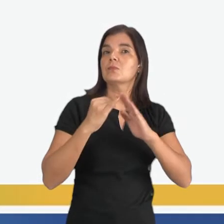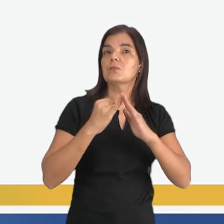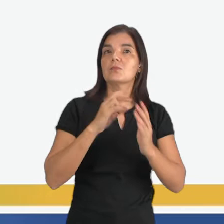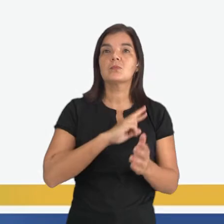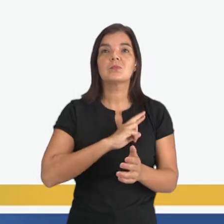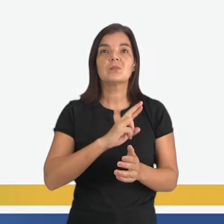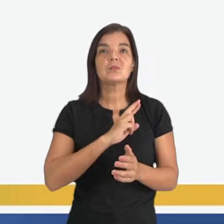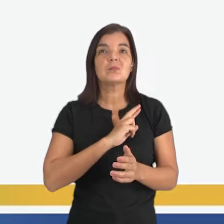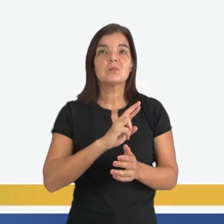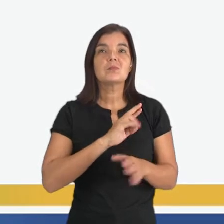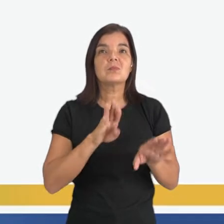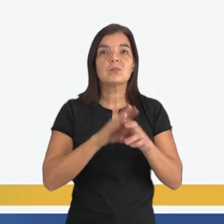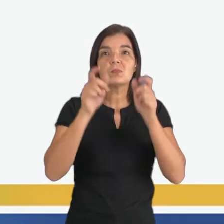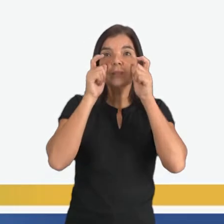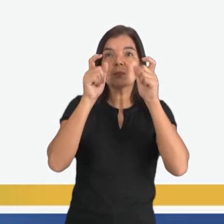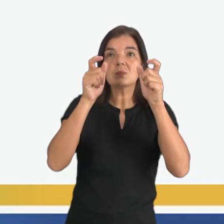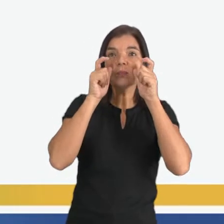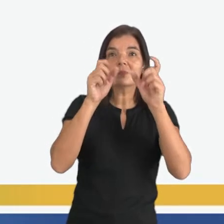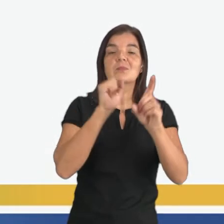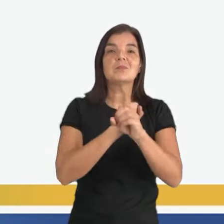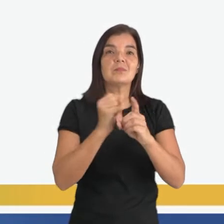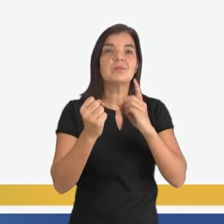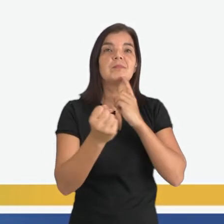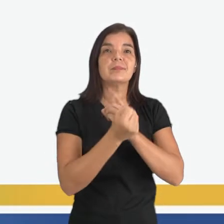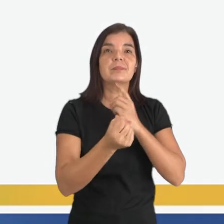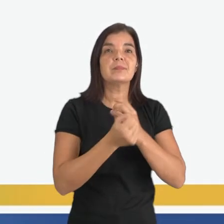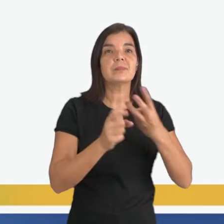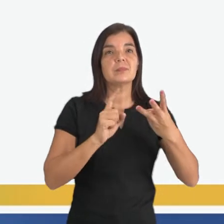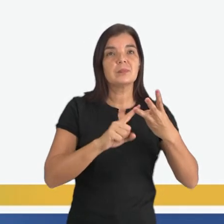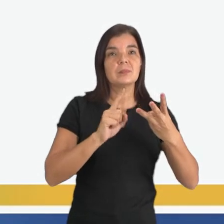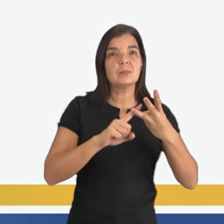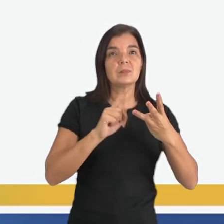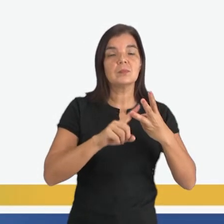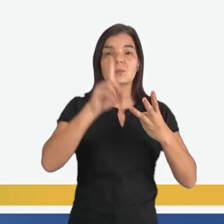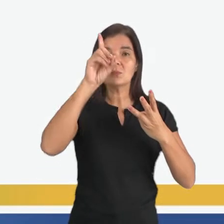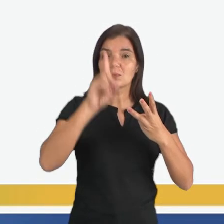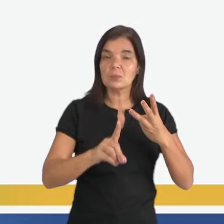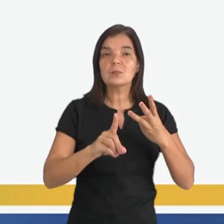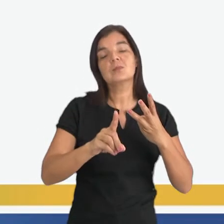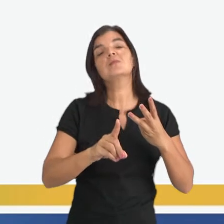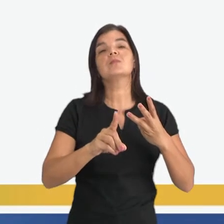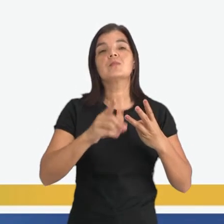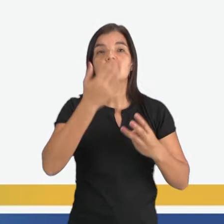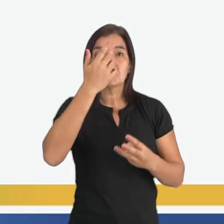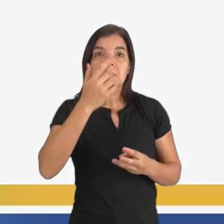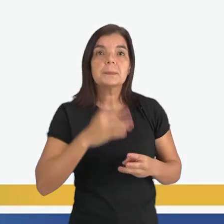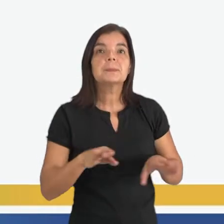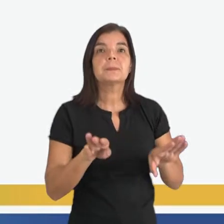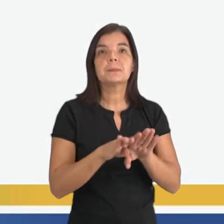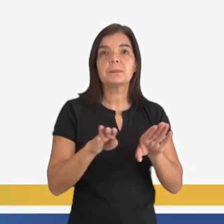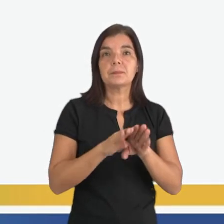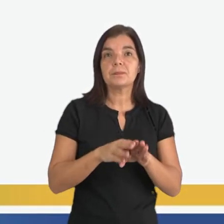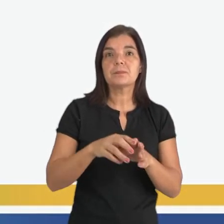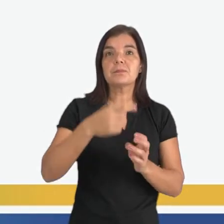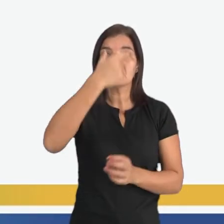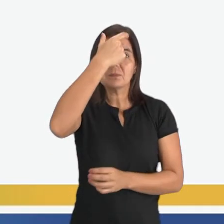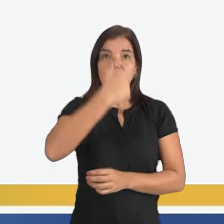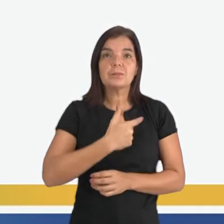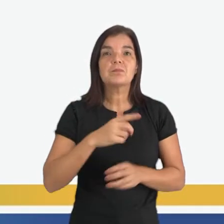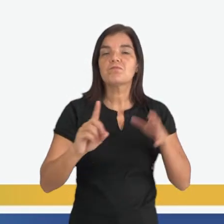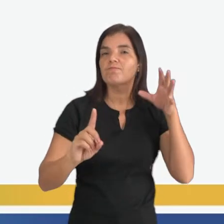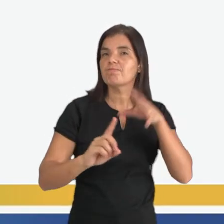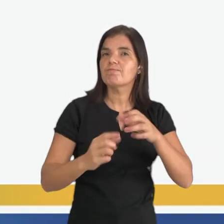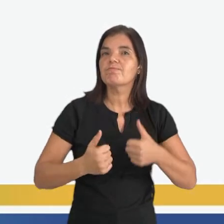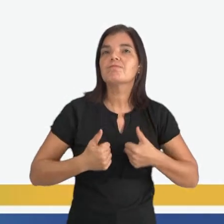religiosas, voltar-se para o interesse social. No 3, defesa dos direitos da criança, personalidade de